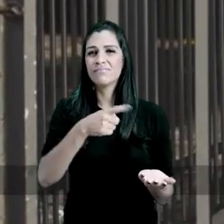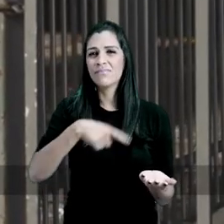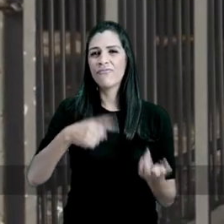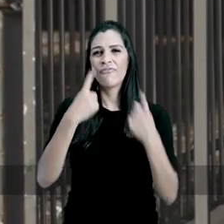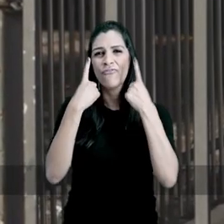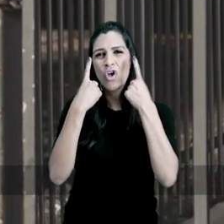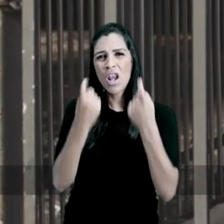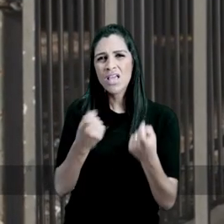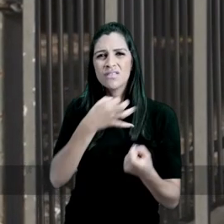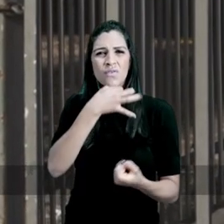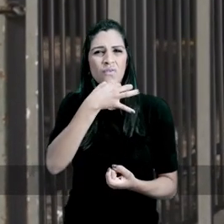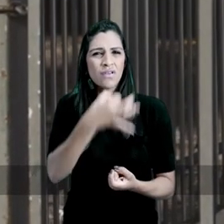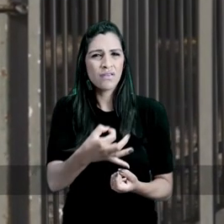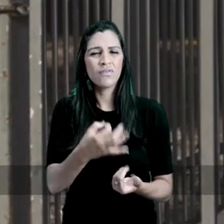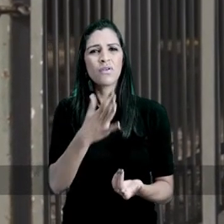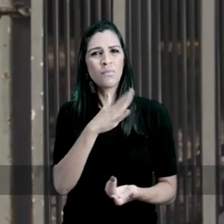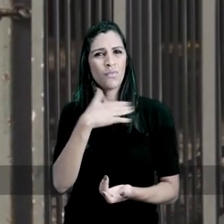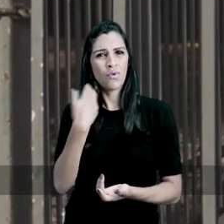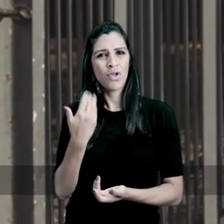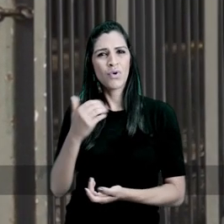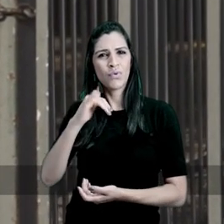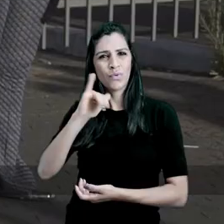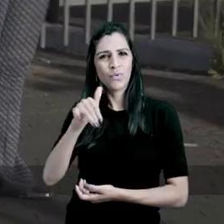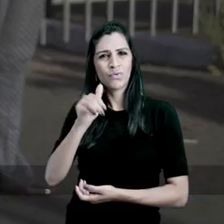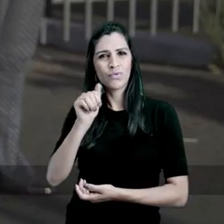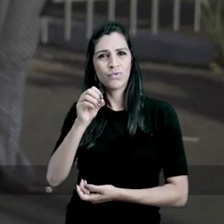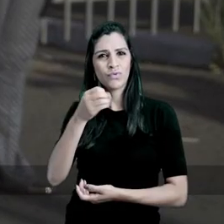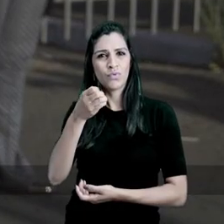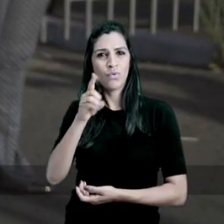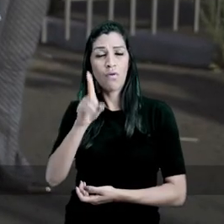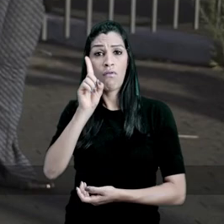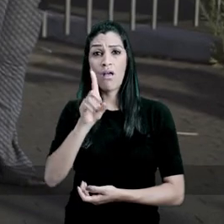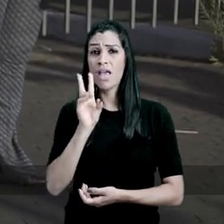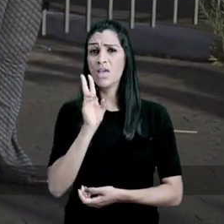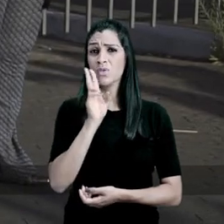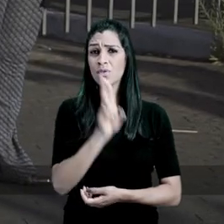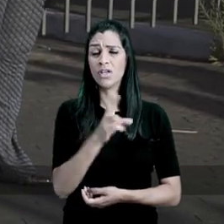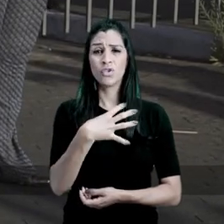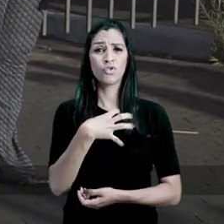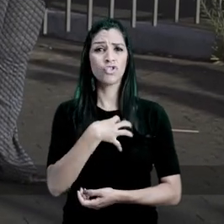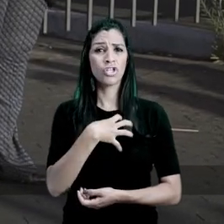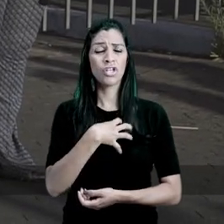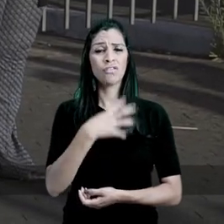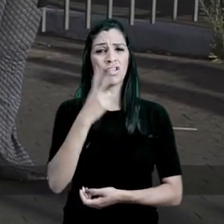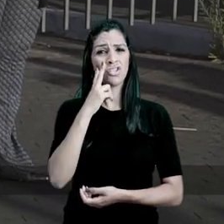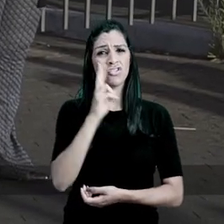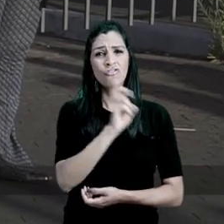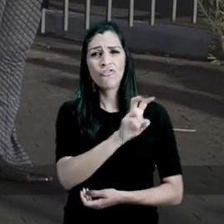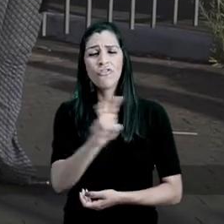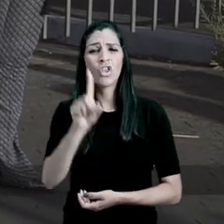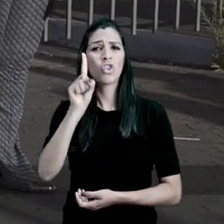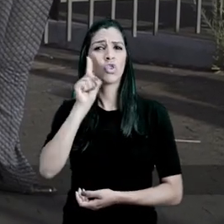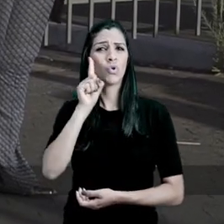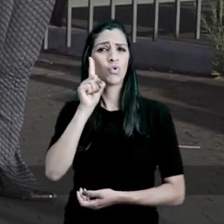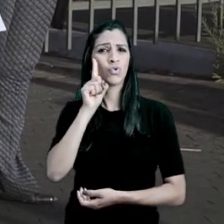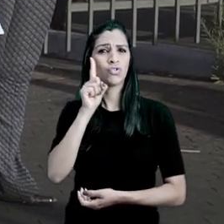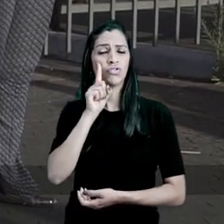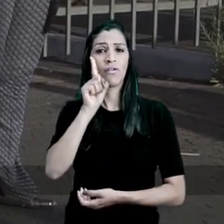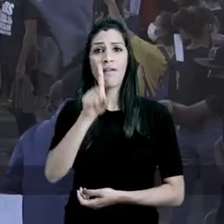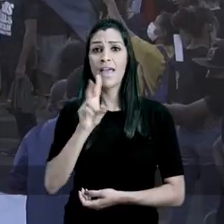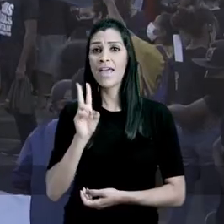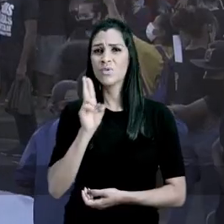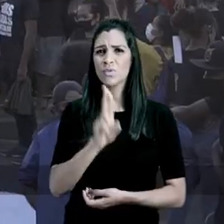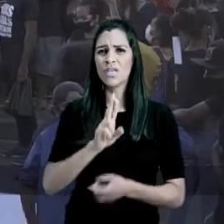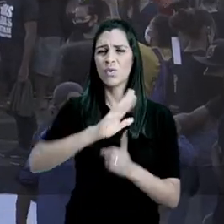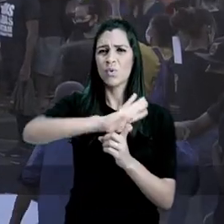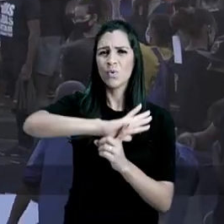da tragédia, da violência bárbara que levou à morte de João Alberto, é o resultado desses pequenos atos que vemos todos os dias.